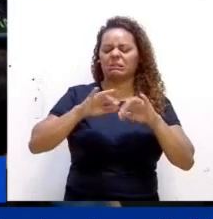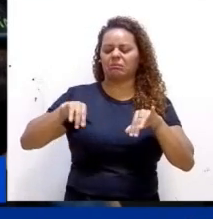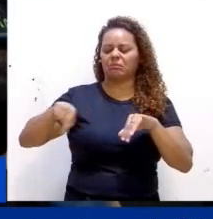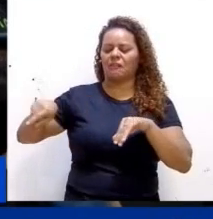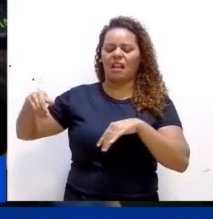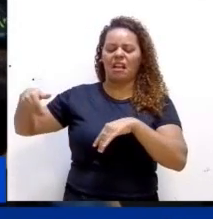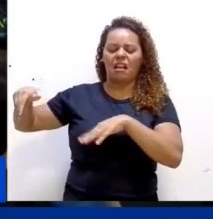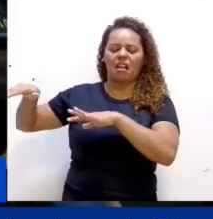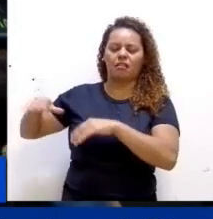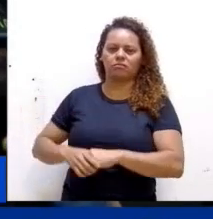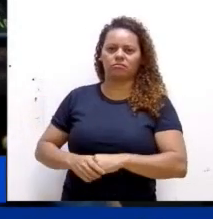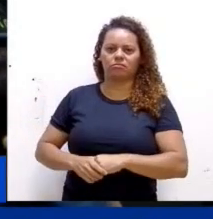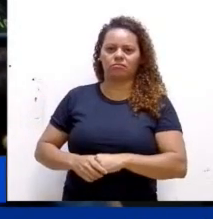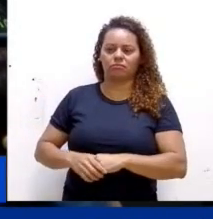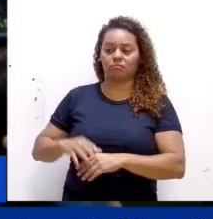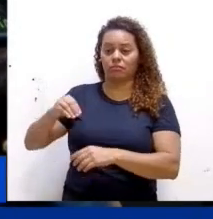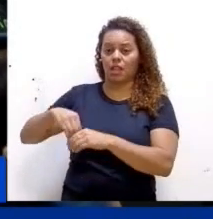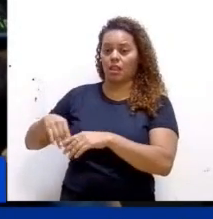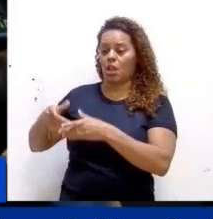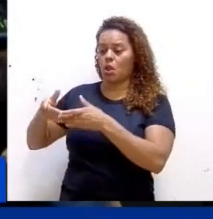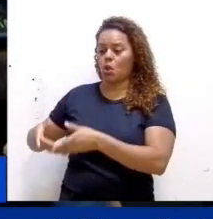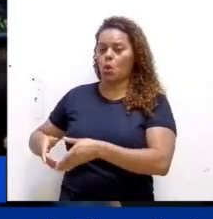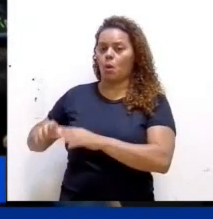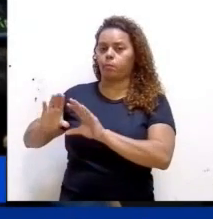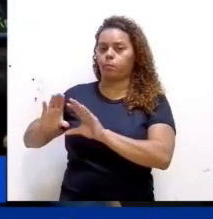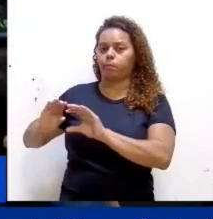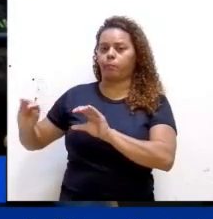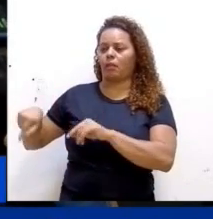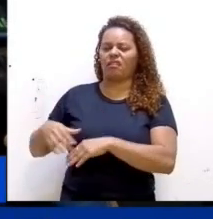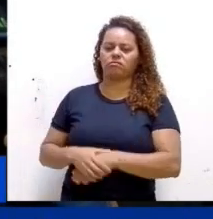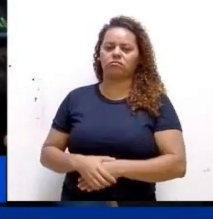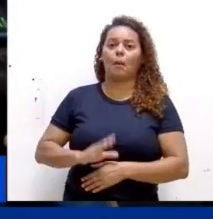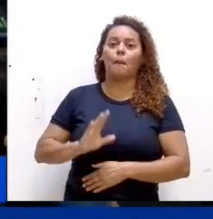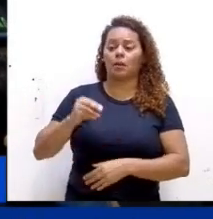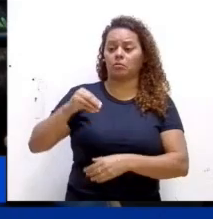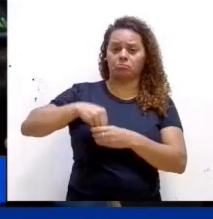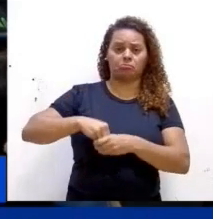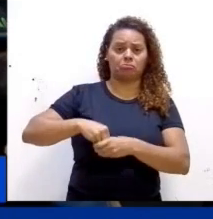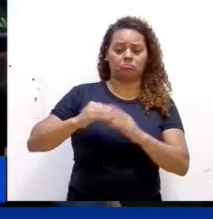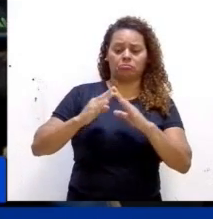Interrompeu essa união estável? Não. Ela continua, ela permanece.